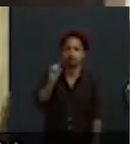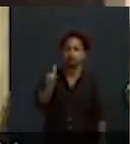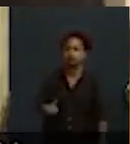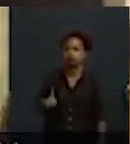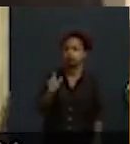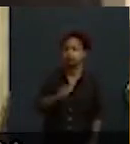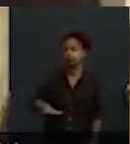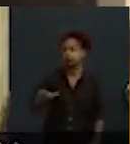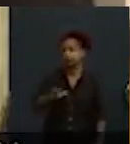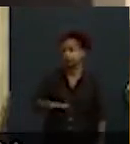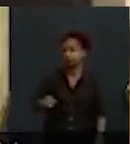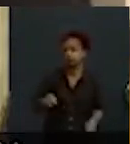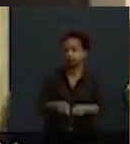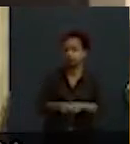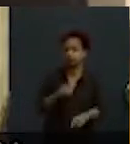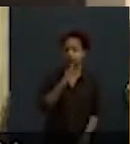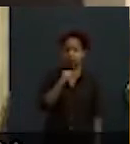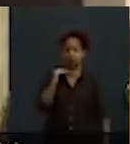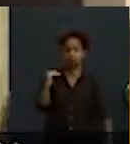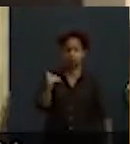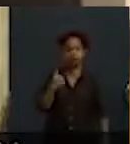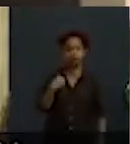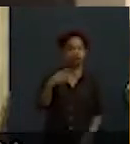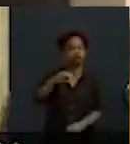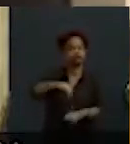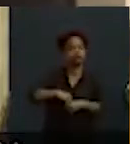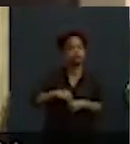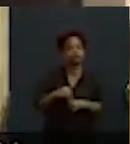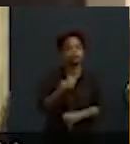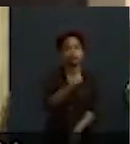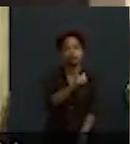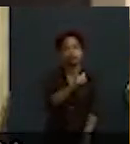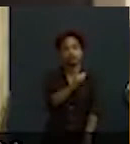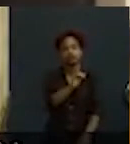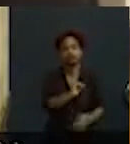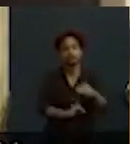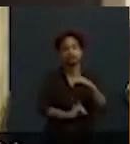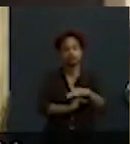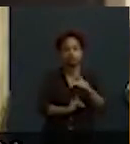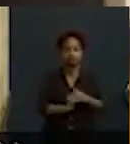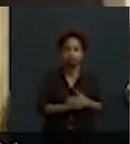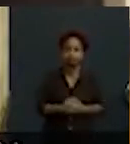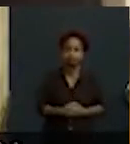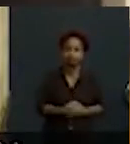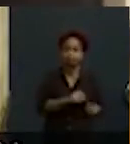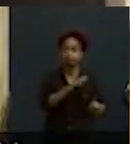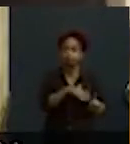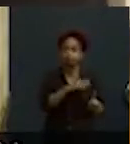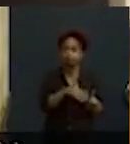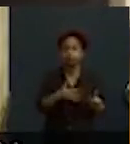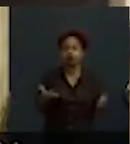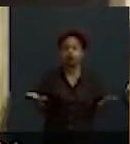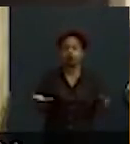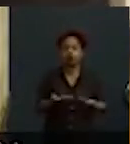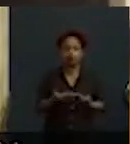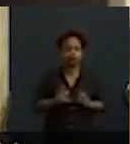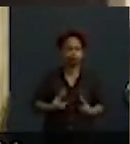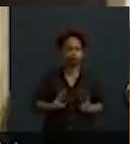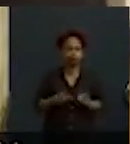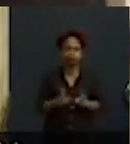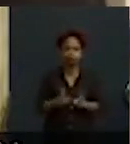da criança e do adolescente dentro desta instituição. Nossa agraciada será